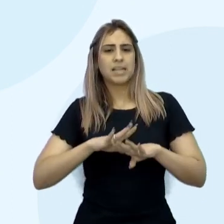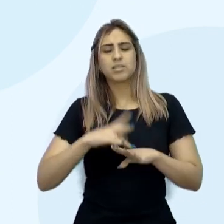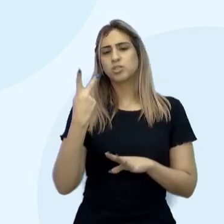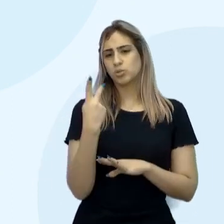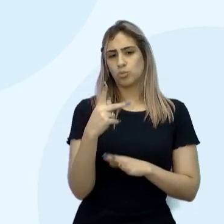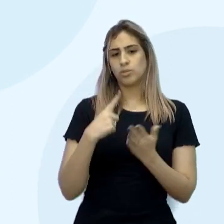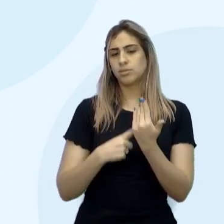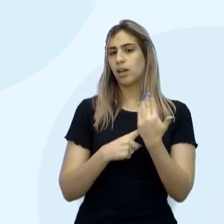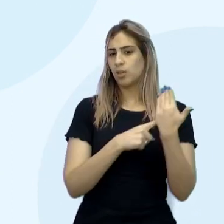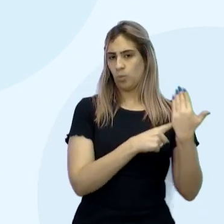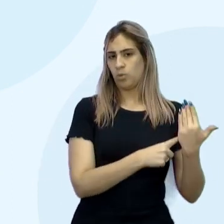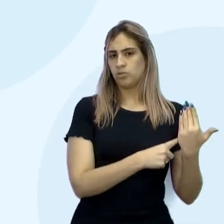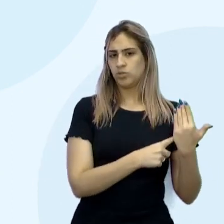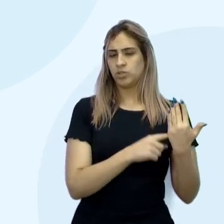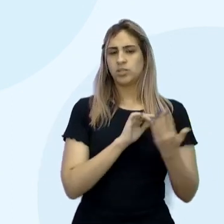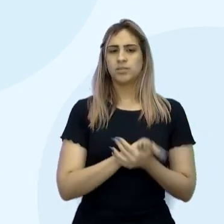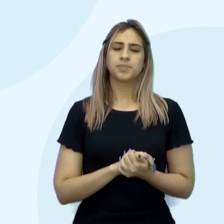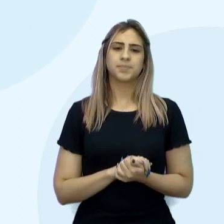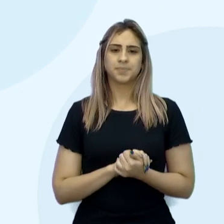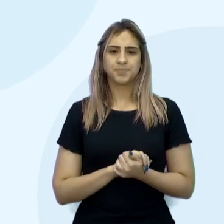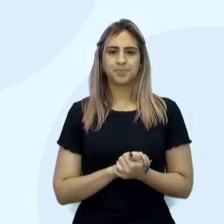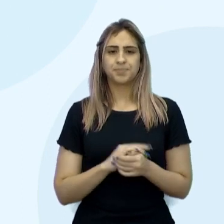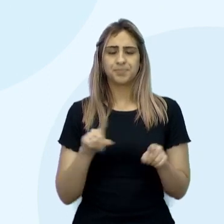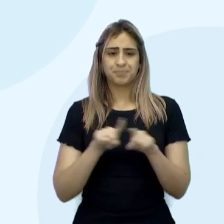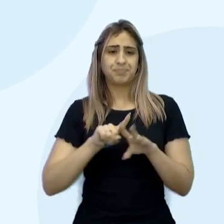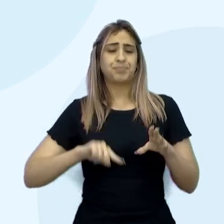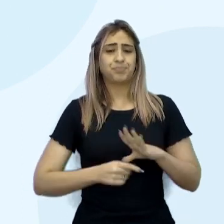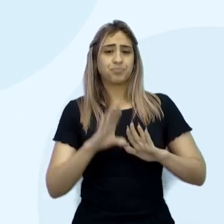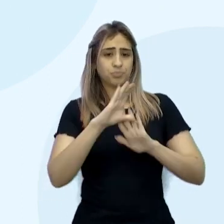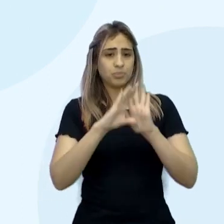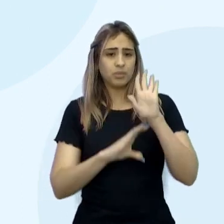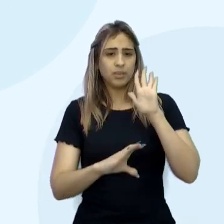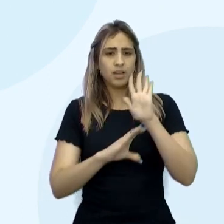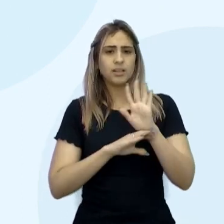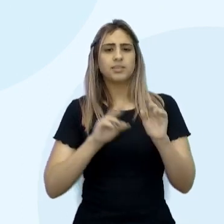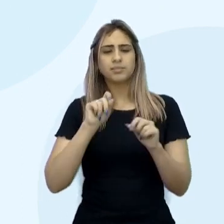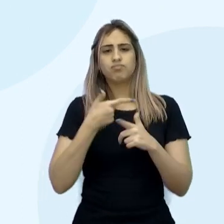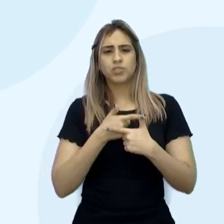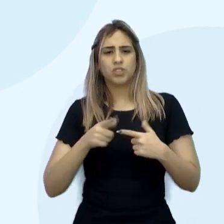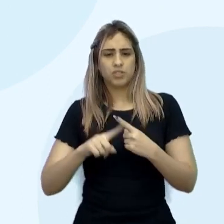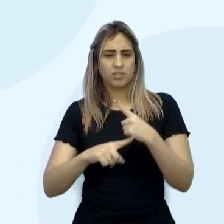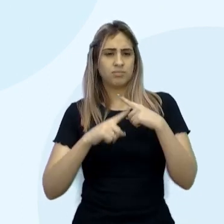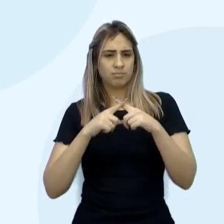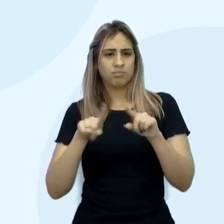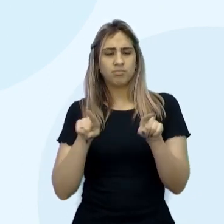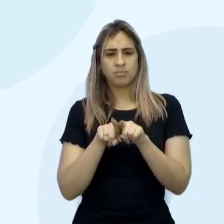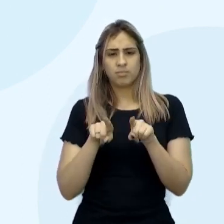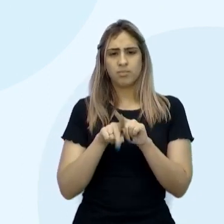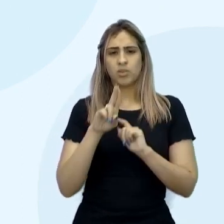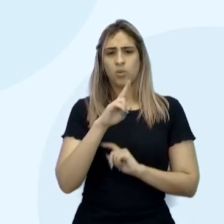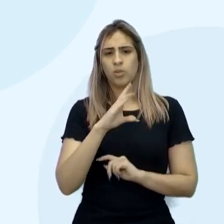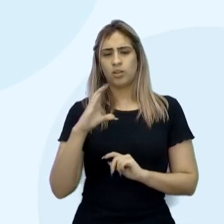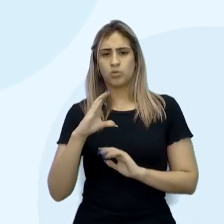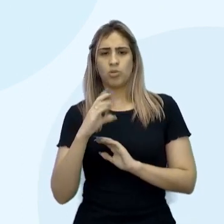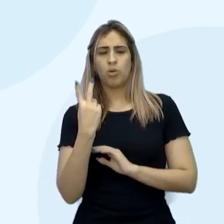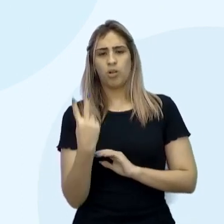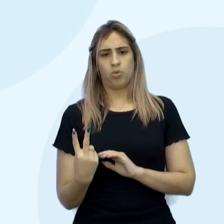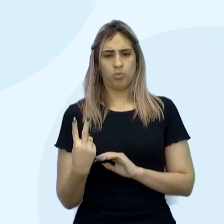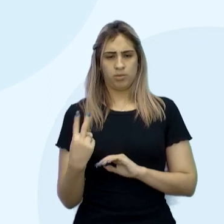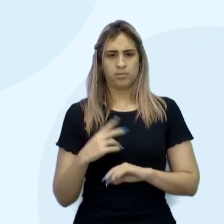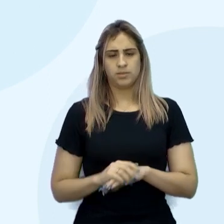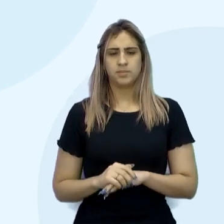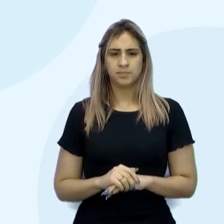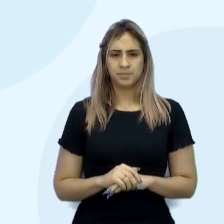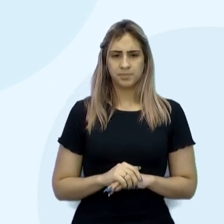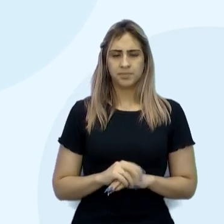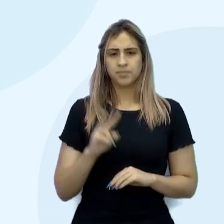suas tecnologias, nosso aprofundamento curricular, o hashtag Quem Divide Multiplica, e a unidade curricular de número 2, né, o